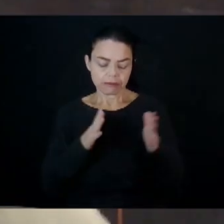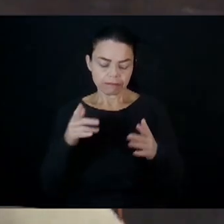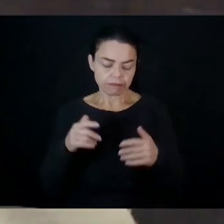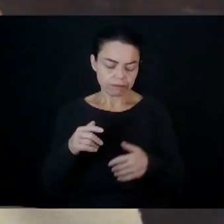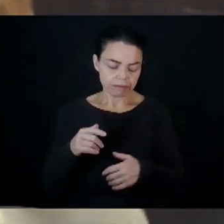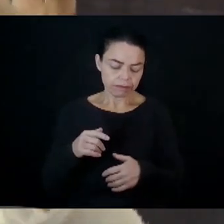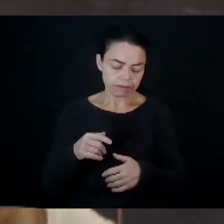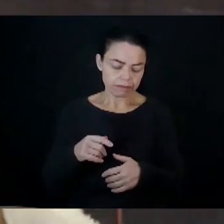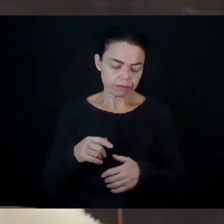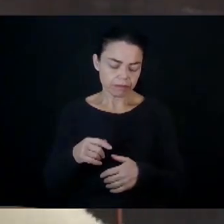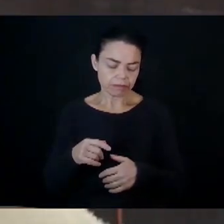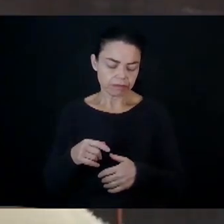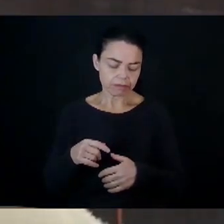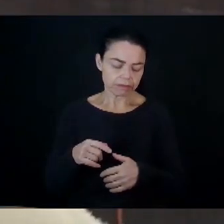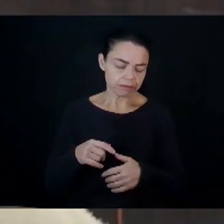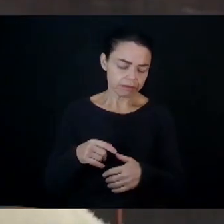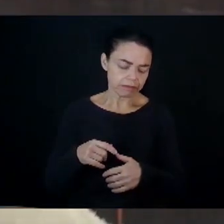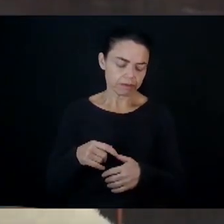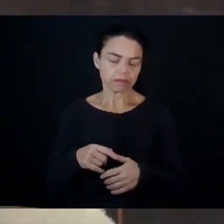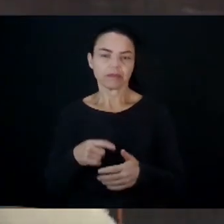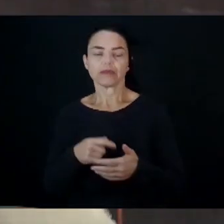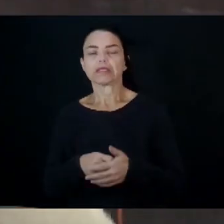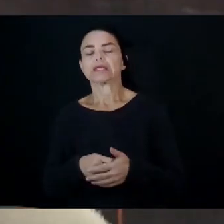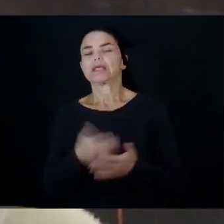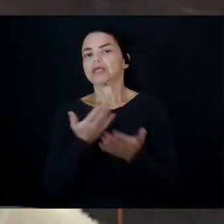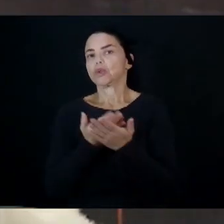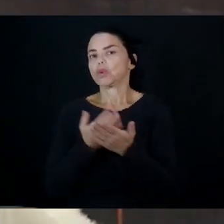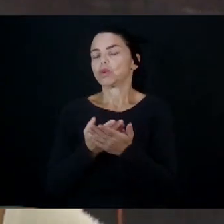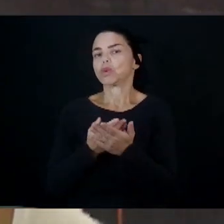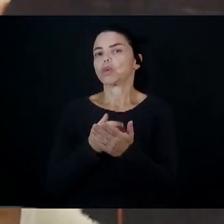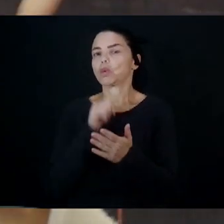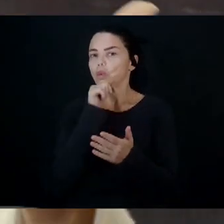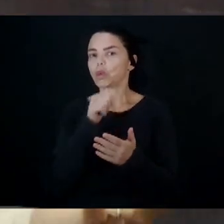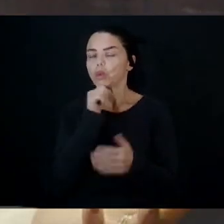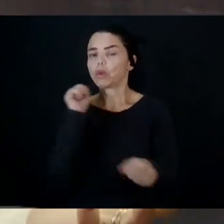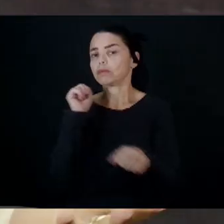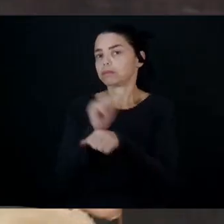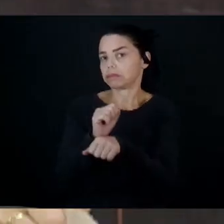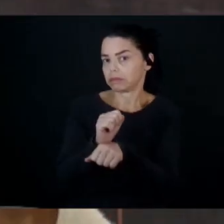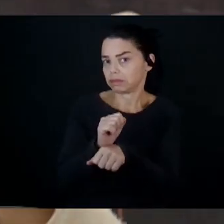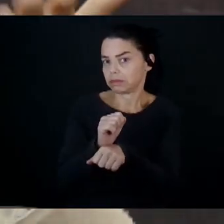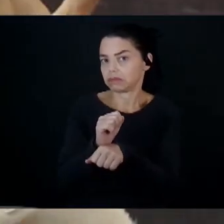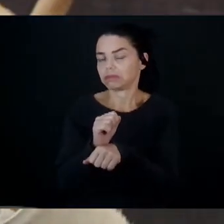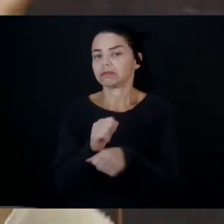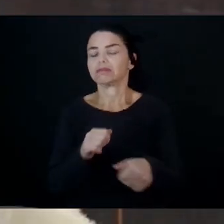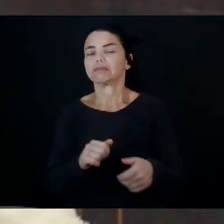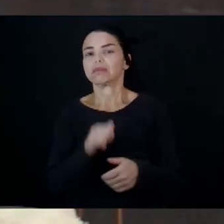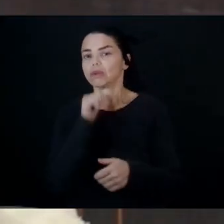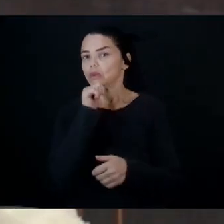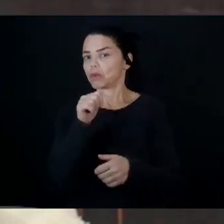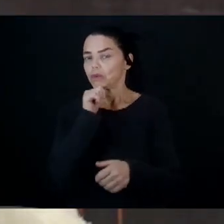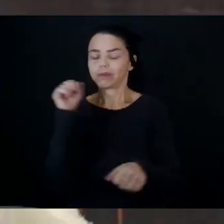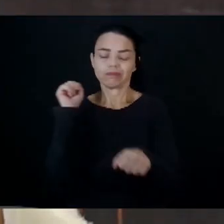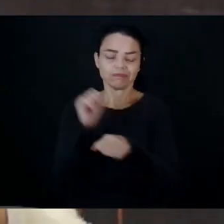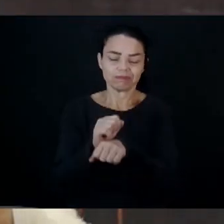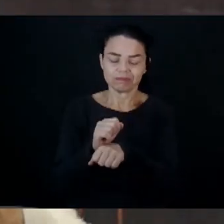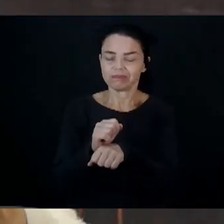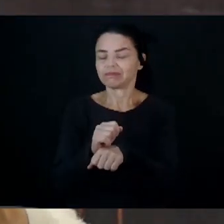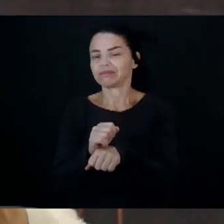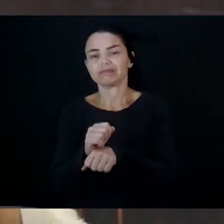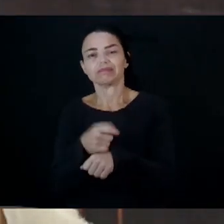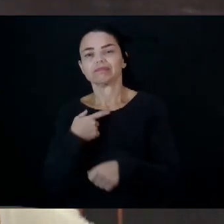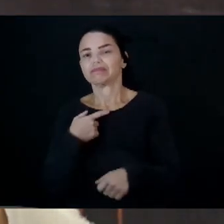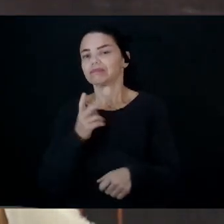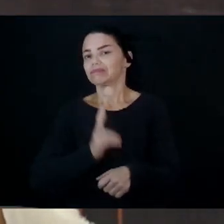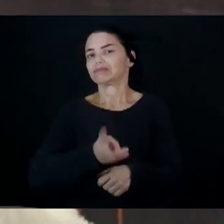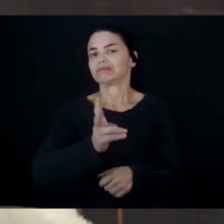muito produtivas, estudam, estão fazendo 1000 coisas ao mesmo tempo, e aí percebe que o ritmo delas não é mais o mesmo. Fala, o que está acontecendo